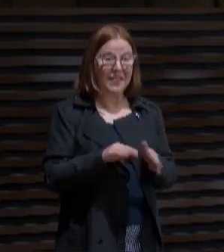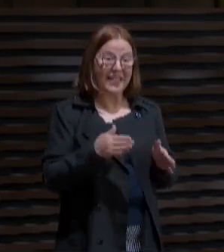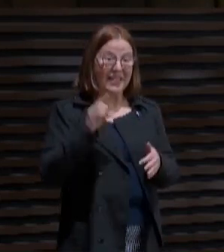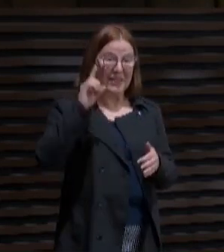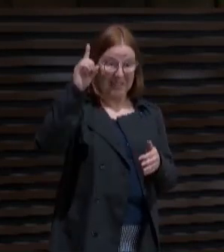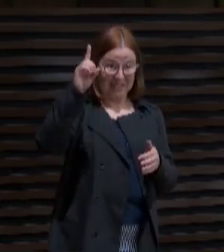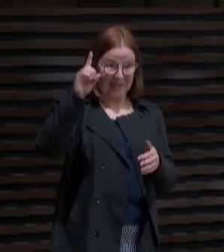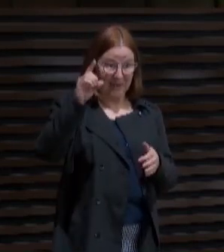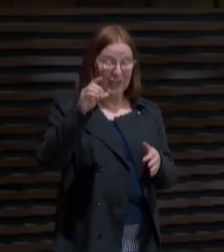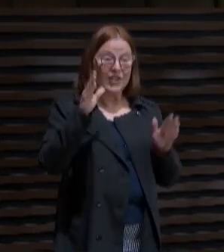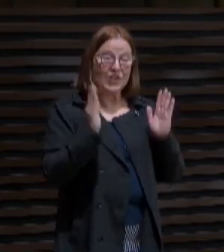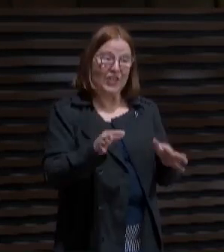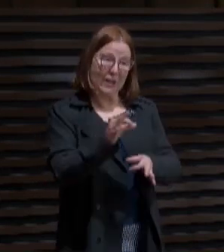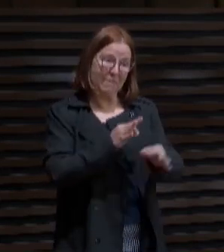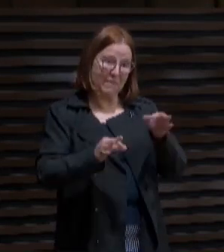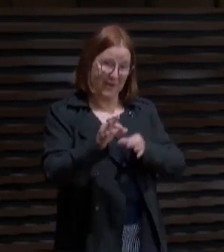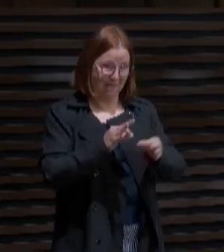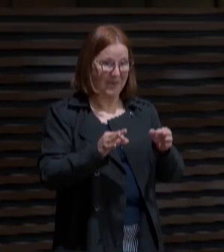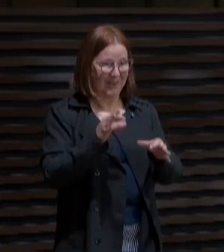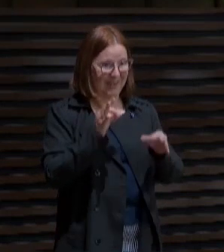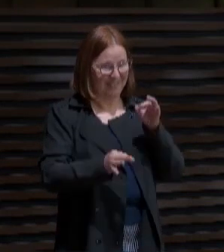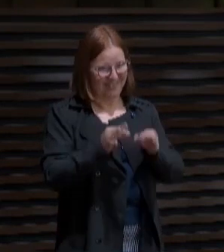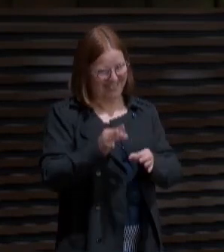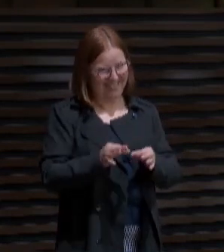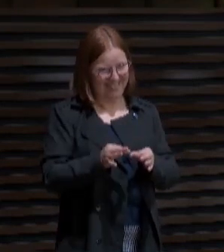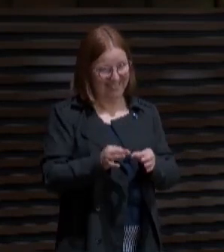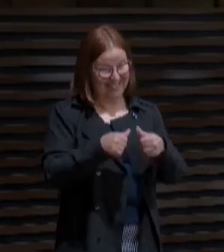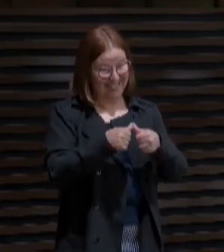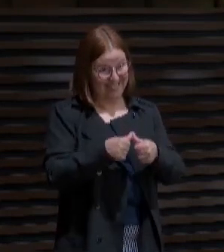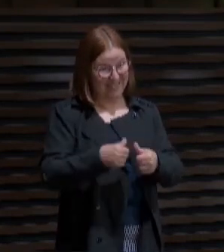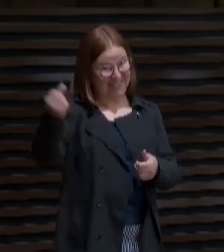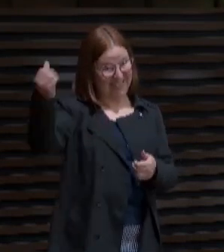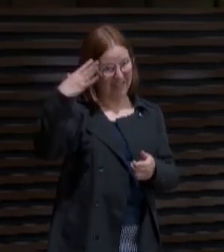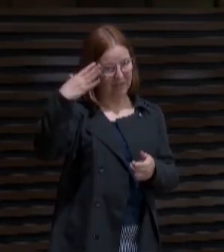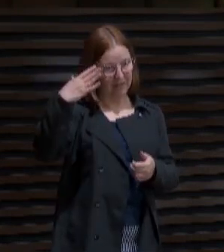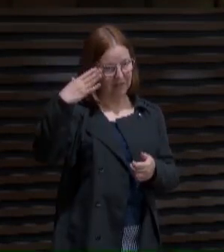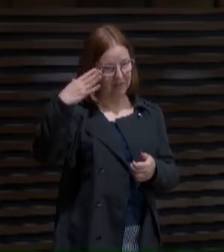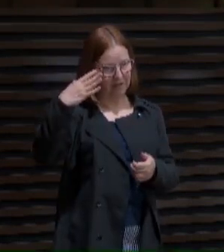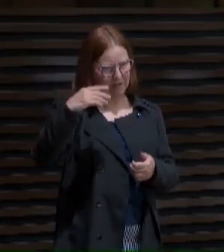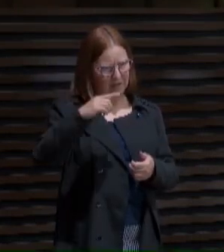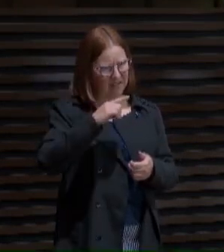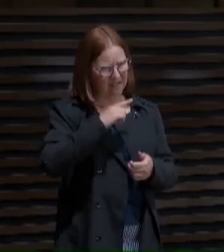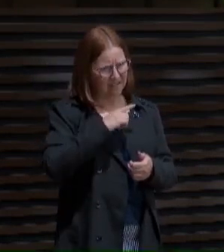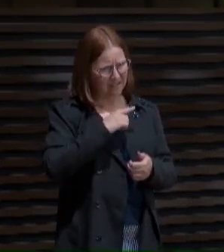provisiona justiça para você. Isso é graça. Que outro Deus pode fazer uma coisa